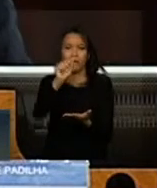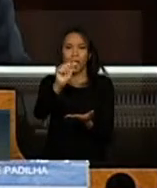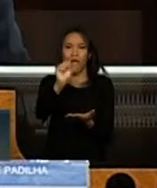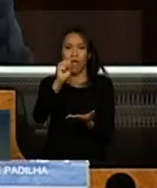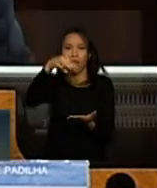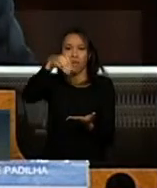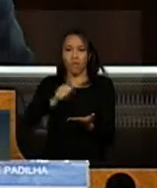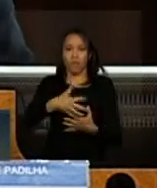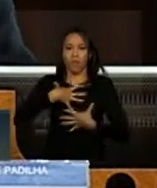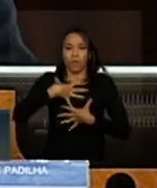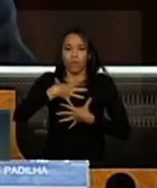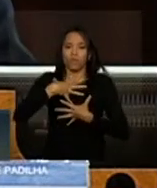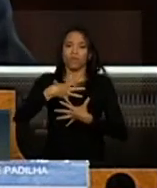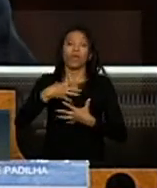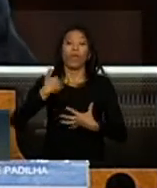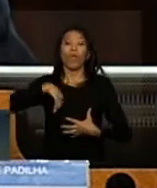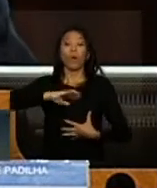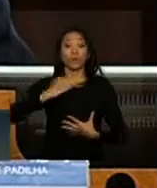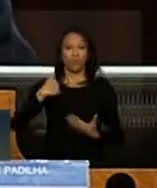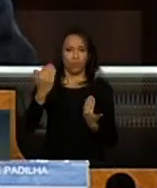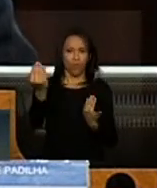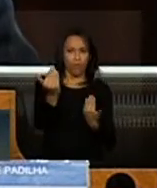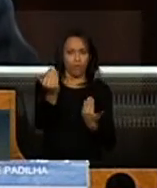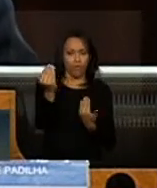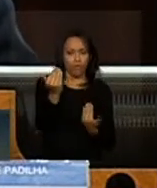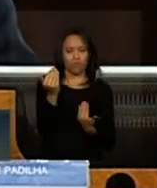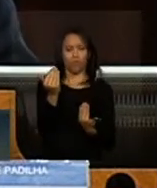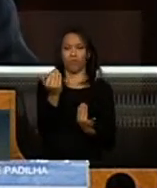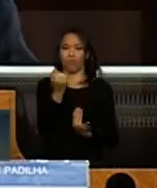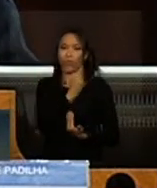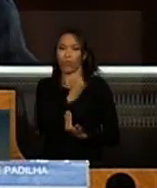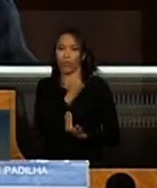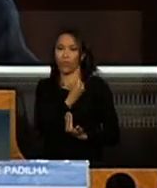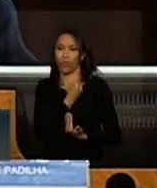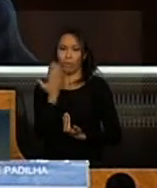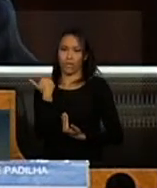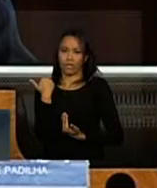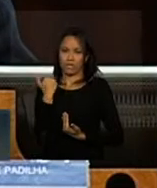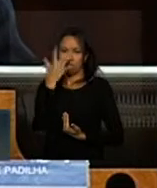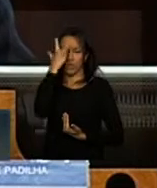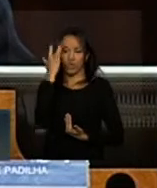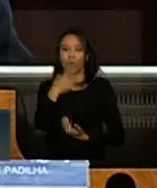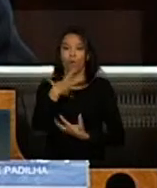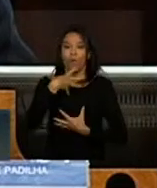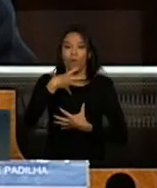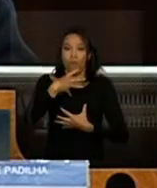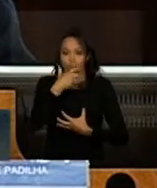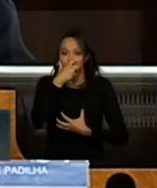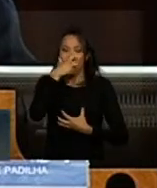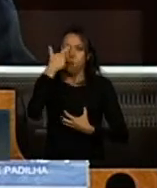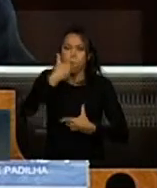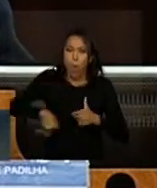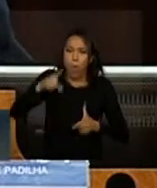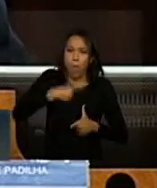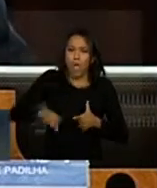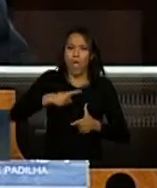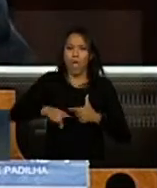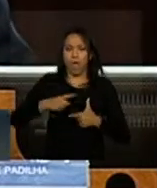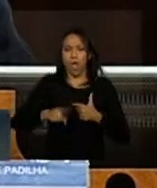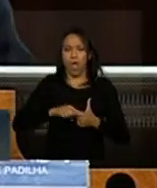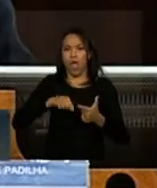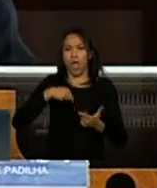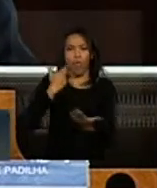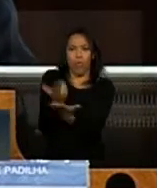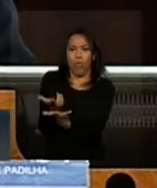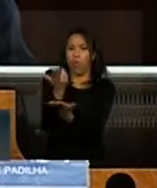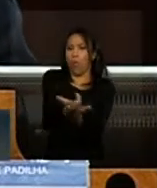2012. Quando nós comparamos o número de internações por asma no nosso país, no SUS,